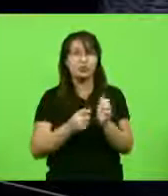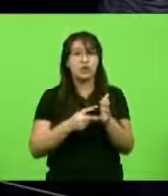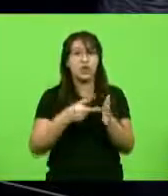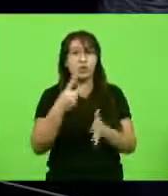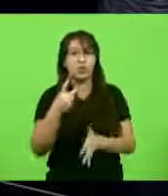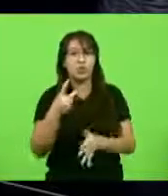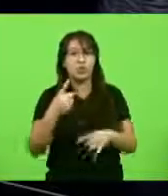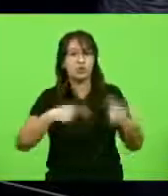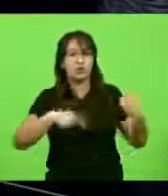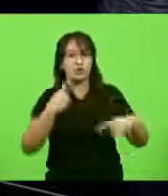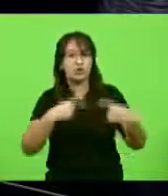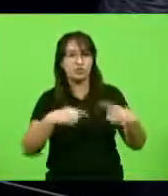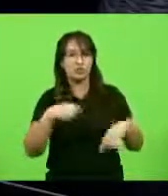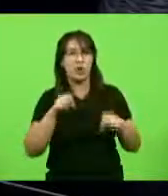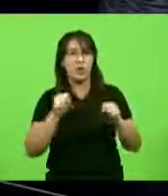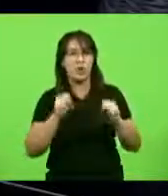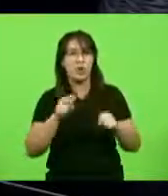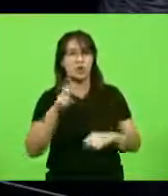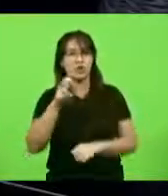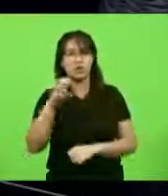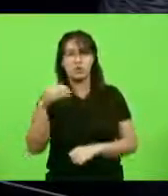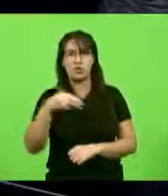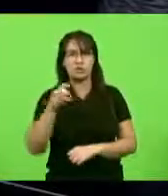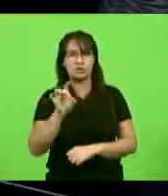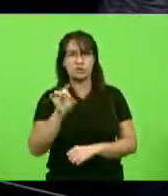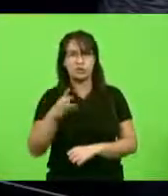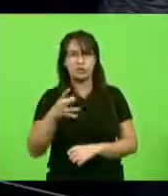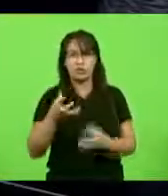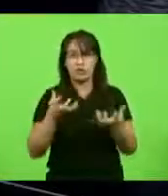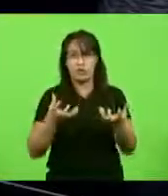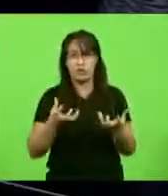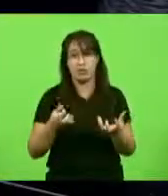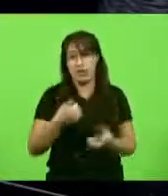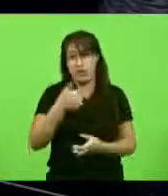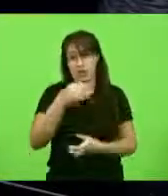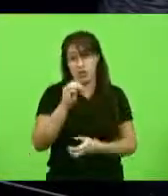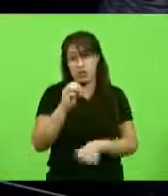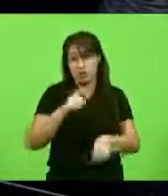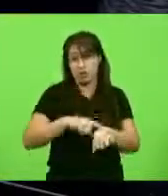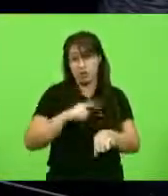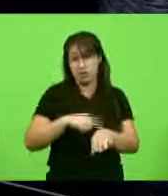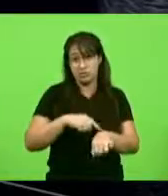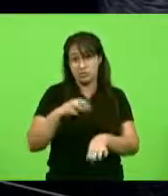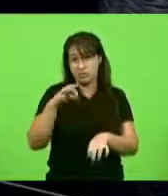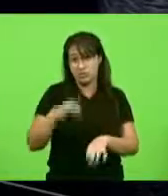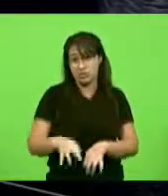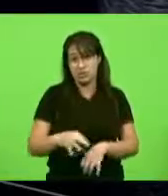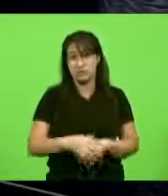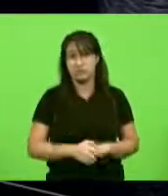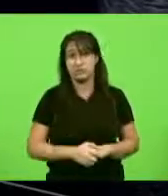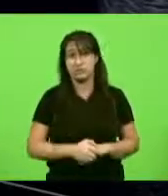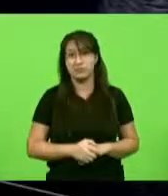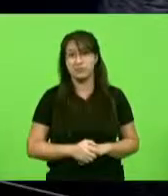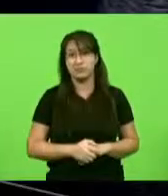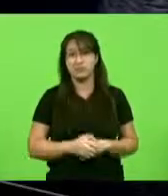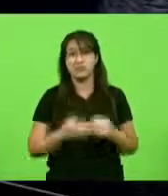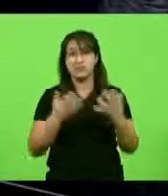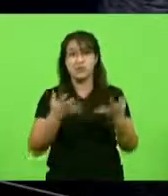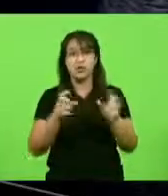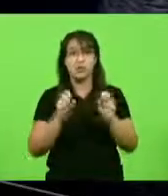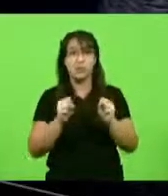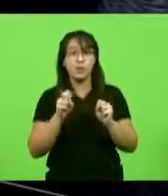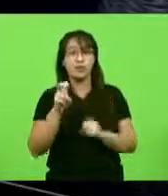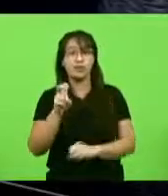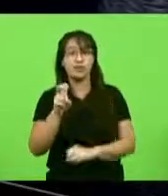minutos, quando a gente poderia ter 20 minutos para falar. Eu quero pelo menos 10 minutos, que é o tempo regimental que eu tenho. Vossa Excelência terá mais 5 minutos, deputado João